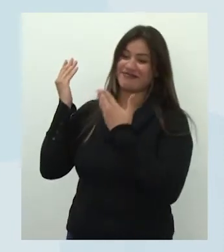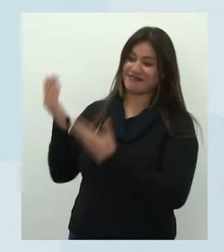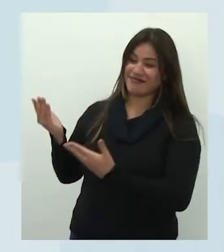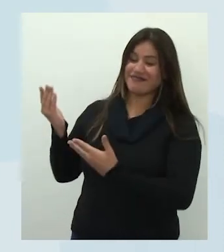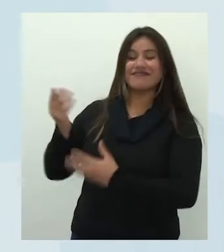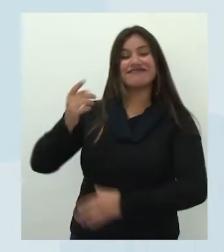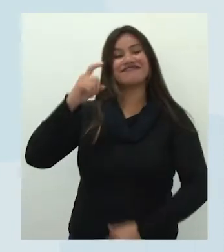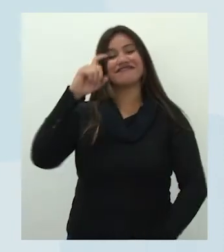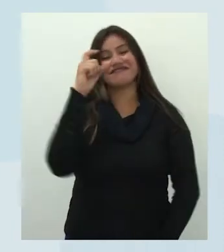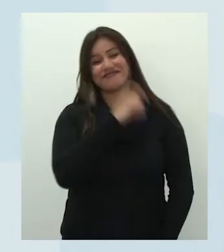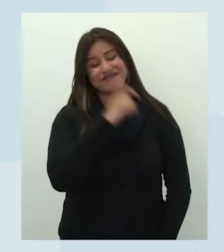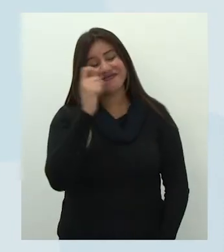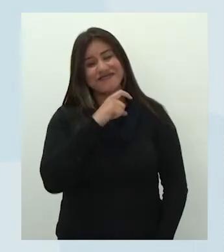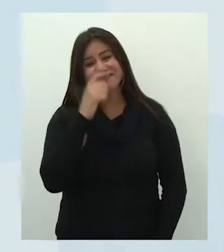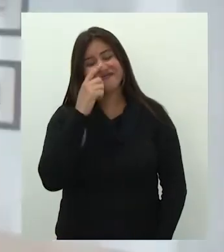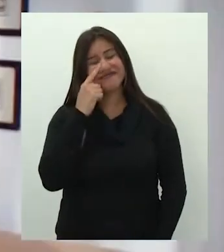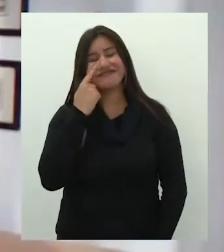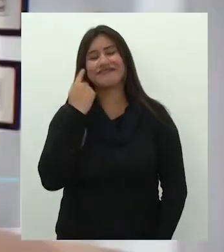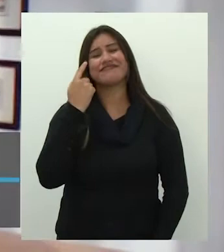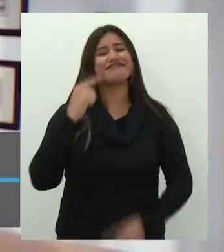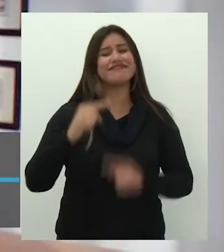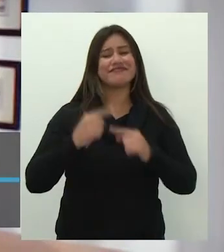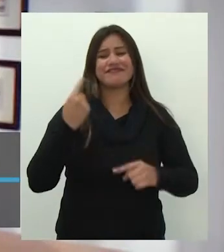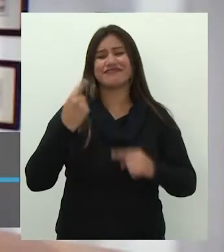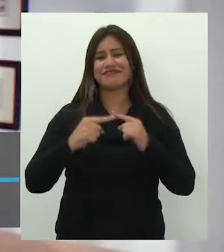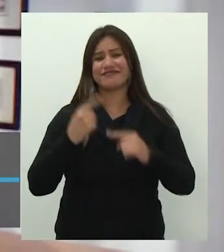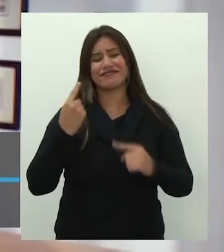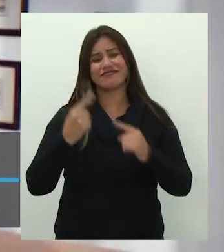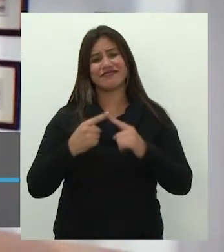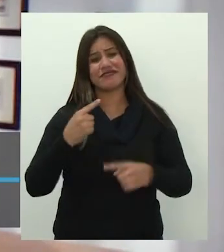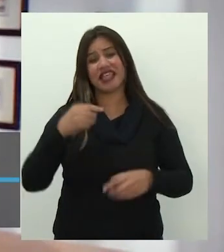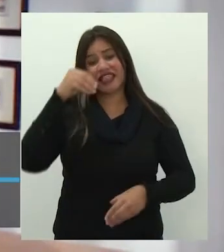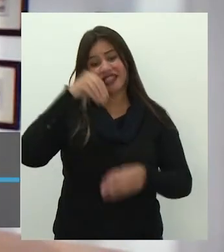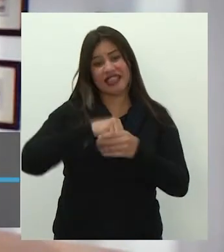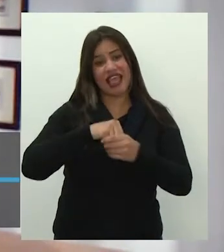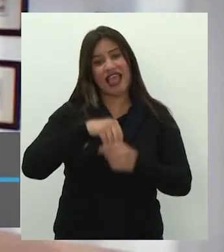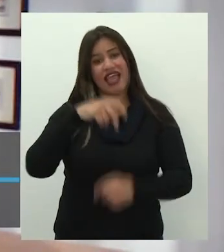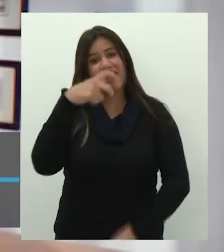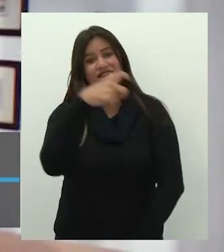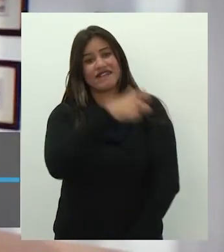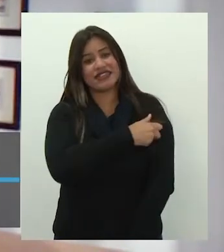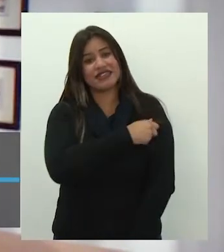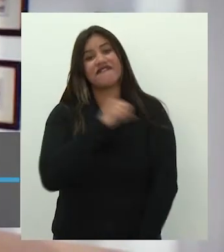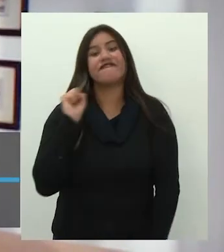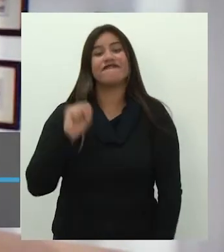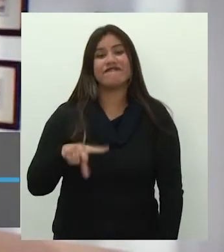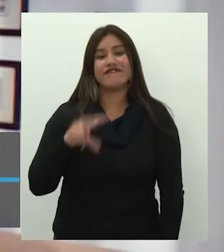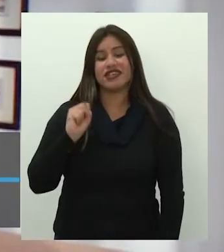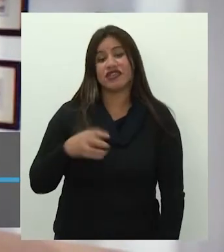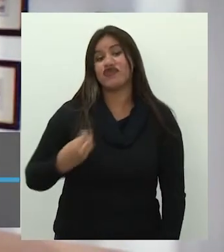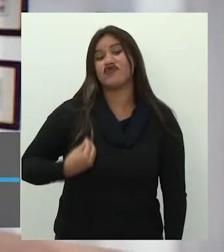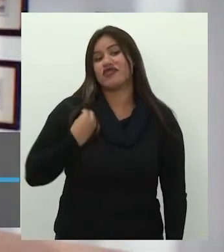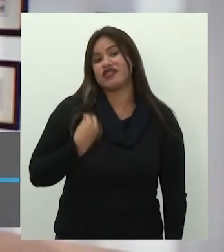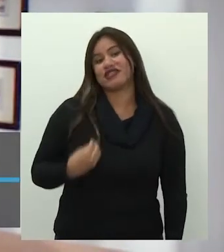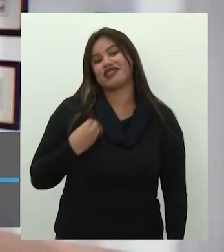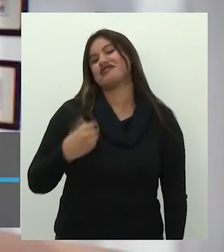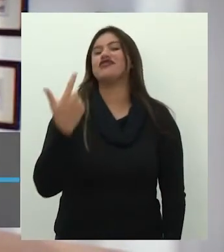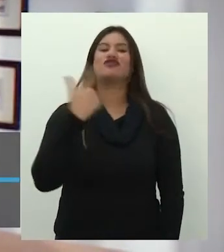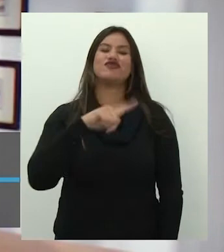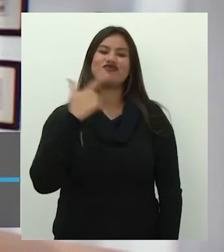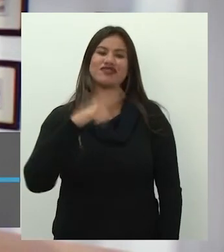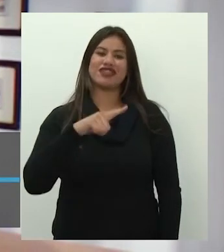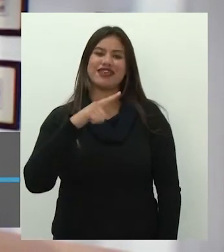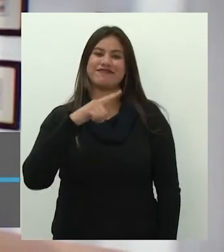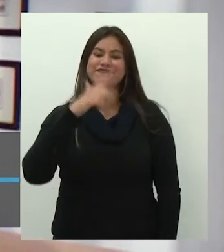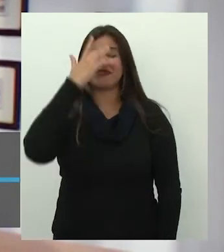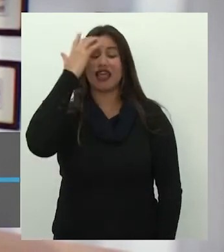causar gripe. Sabe por quê? Não tem vírus vivo na vacina da gripe. Tem pedaços de